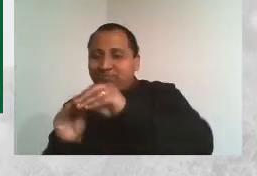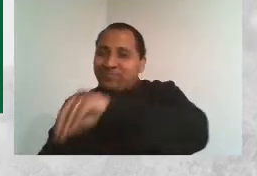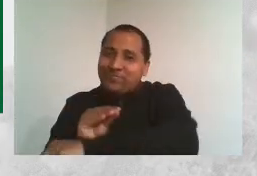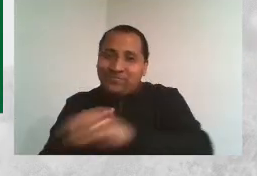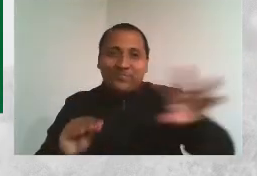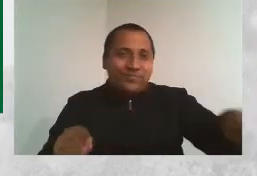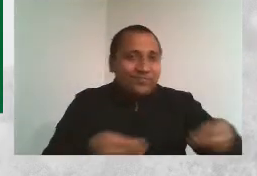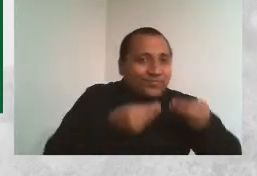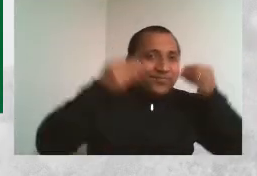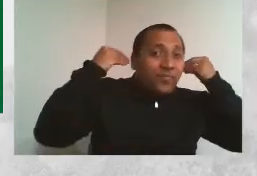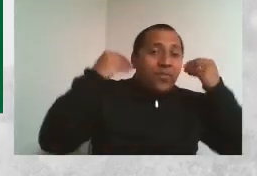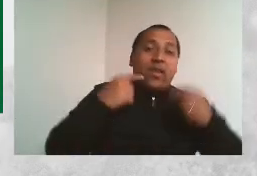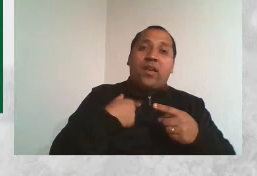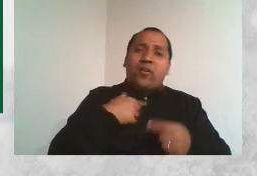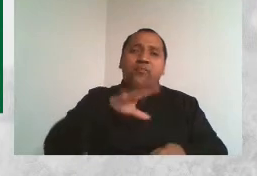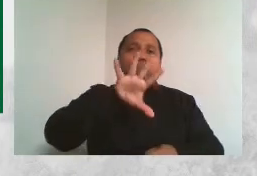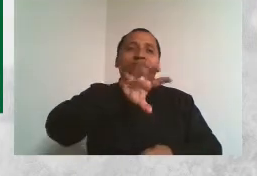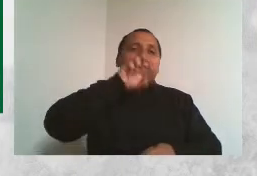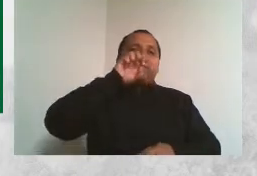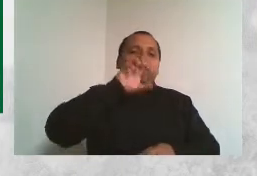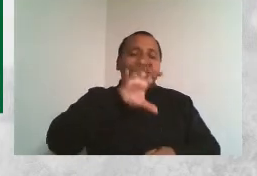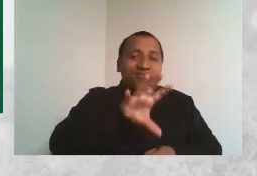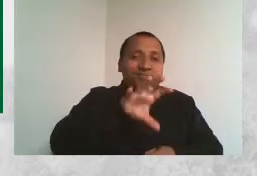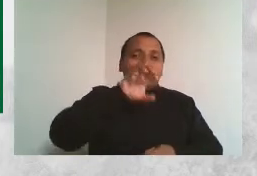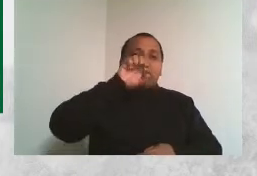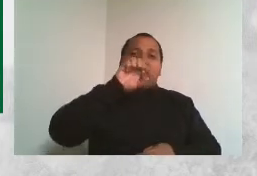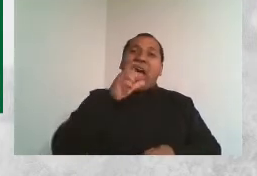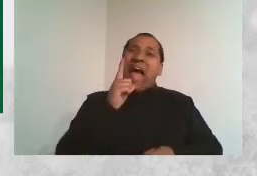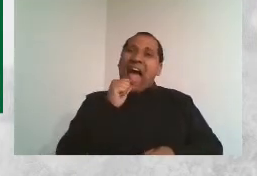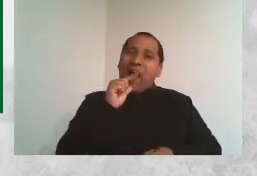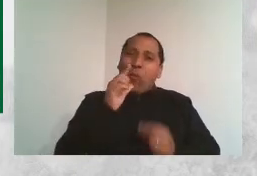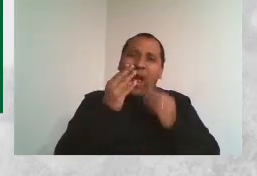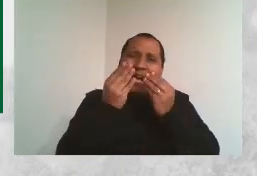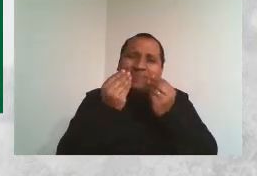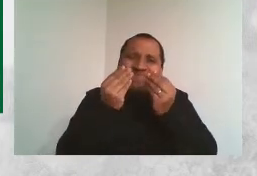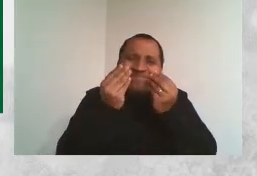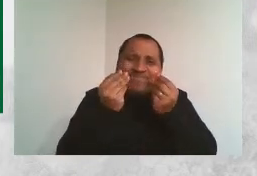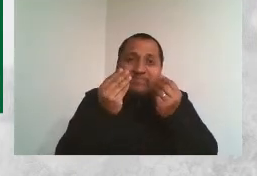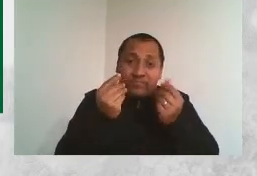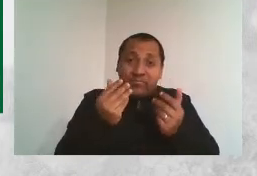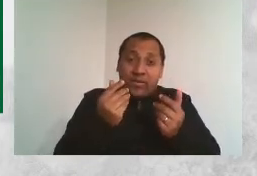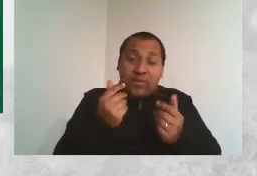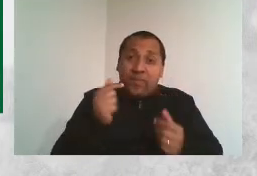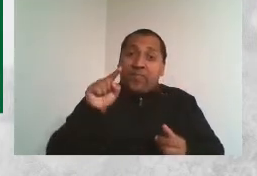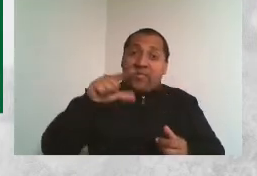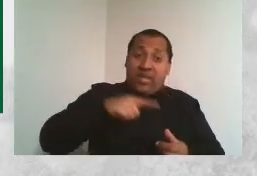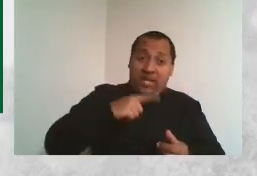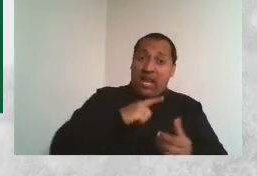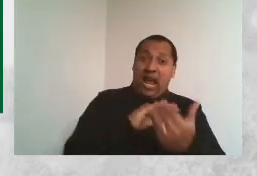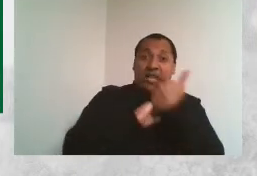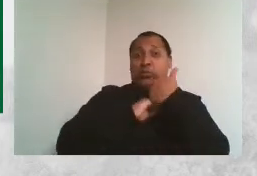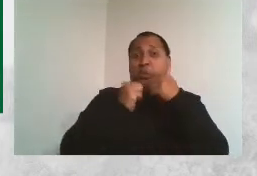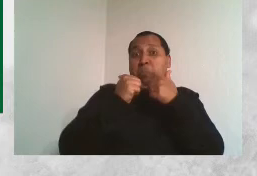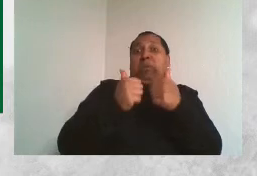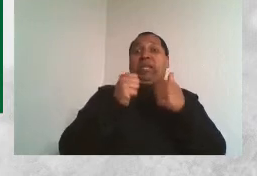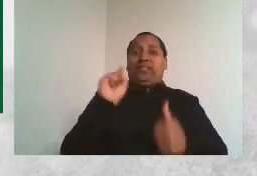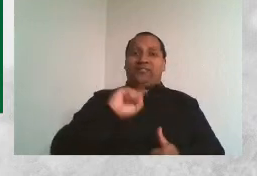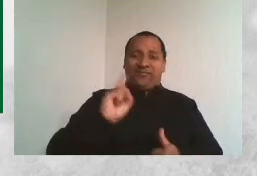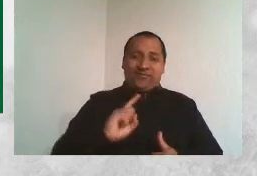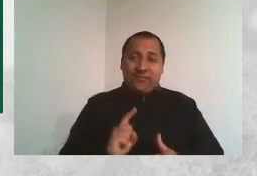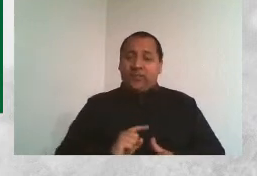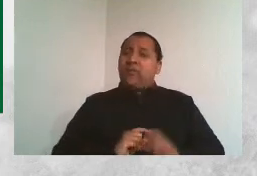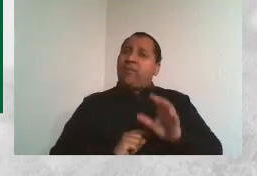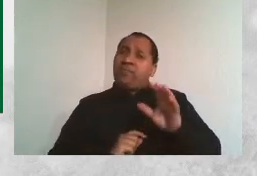processo respiratório e ela vai perdendo ainda mais a sua eficácia. A gente já viu que a eficácia ela não é tão